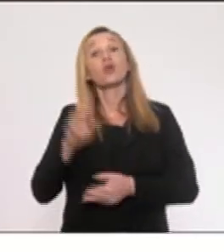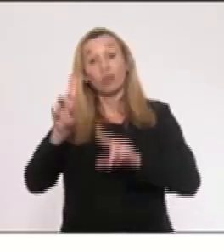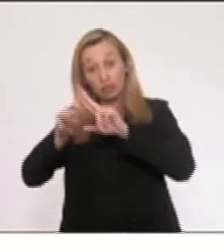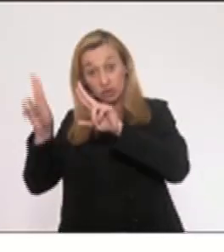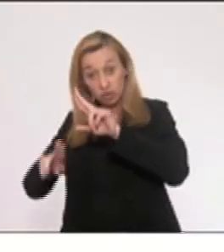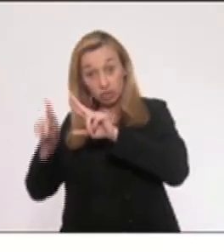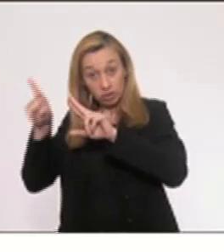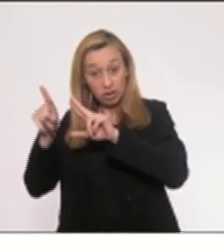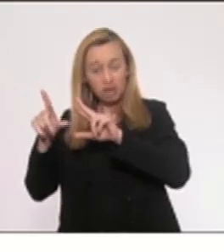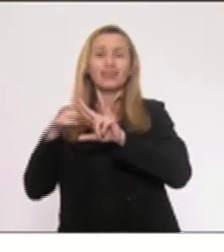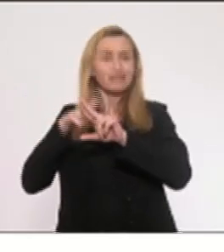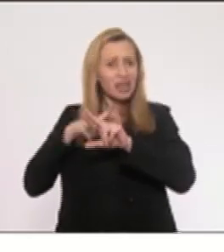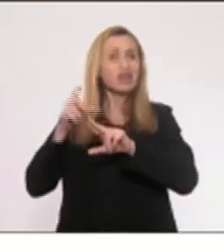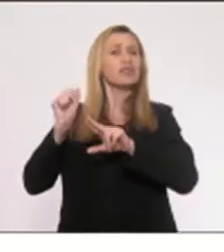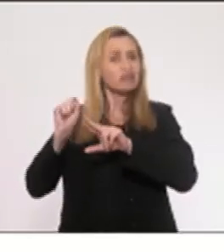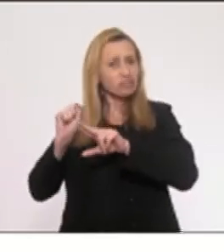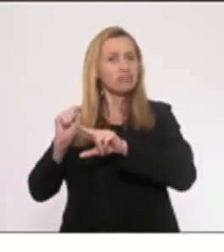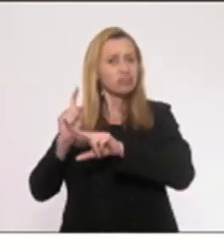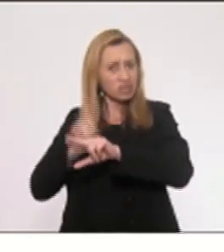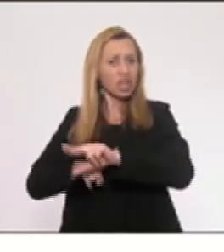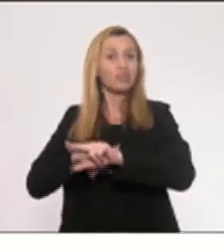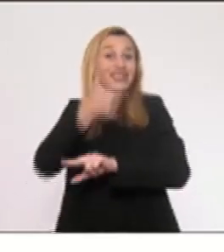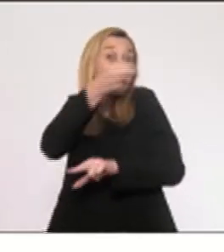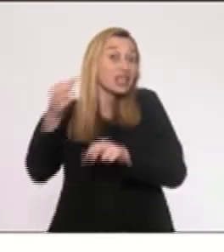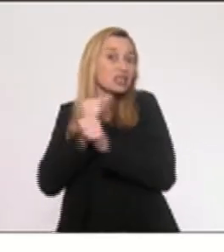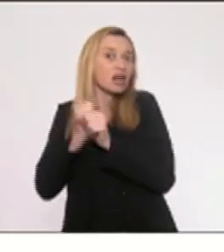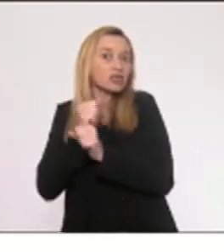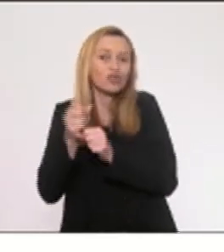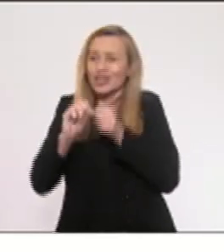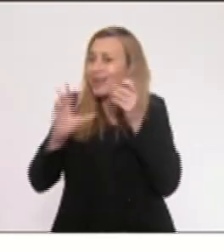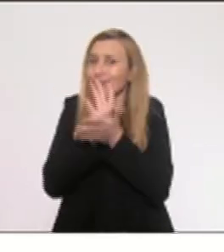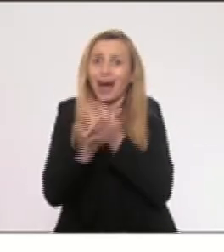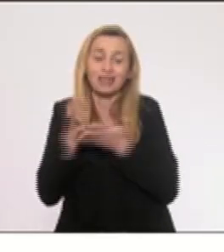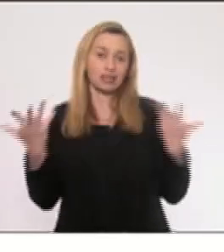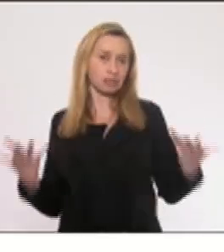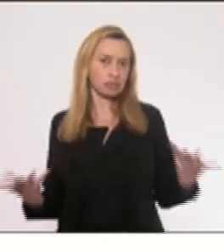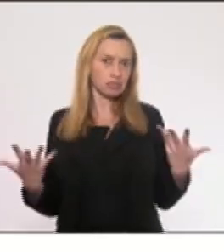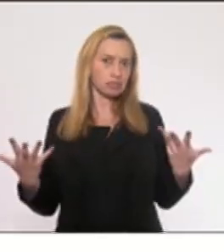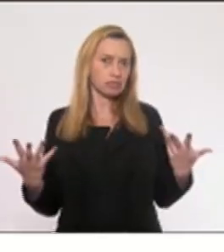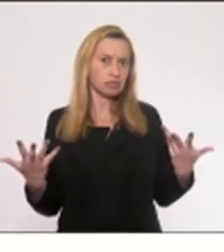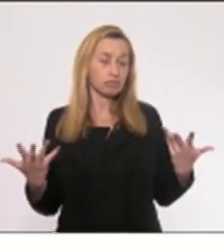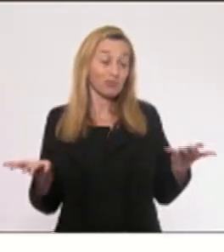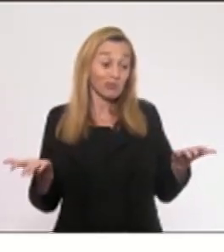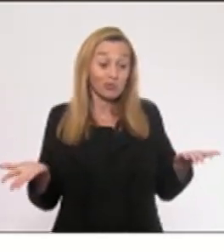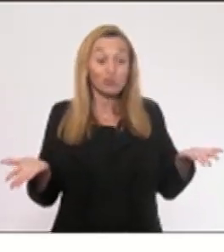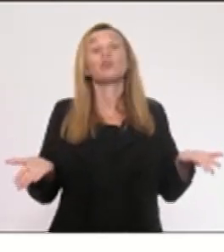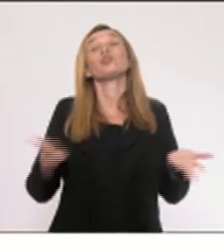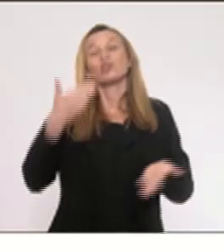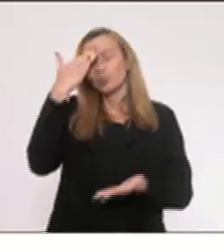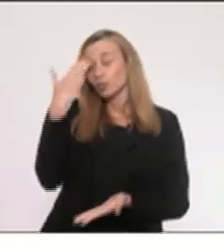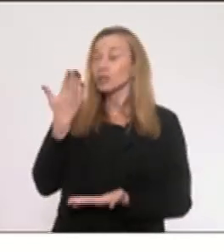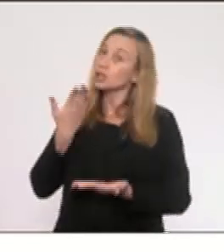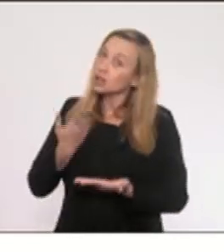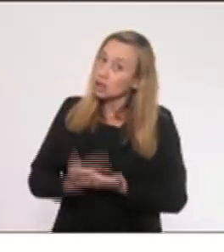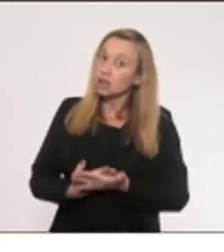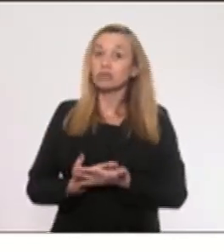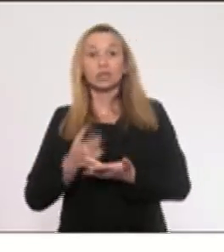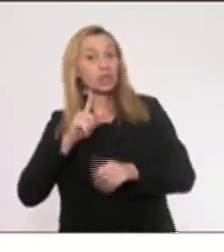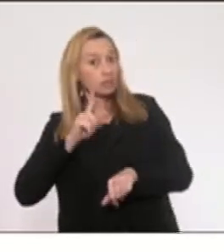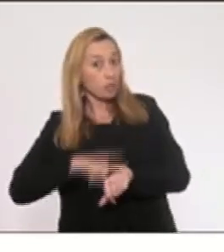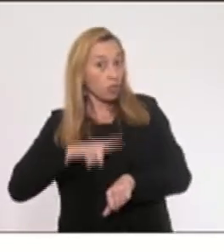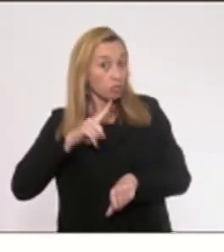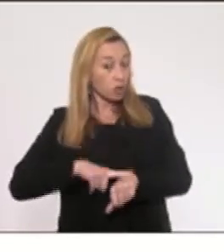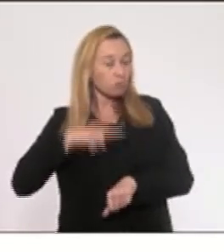UFRJ teve o seu tempo, apenas 10 anos, e nada fizeram. Creio que nesse momento